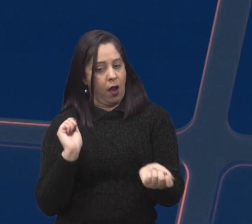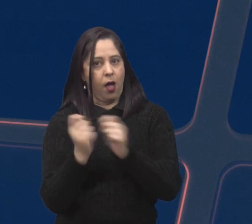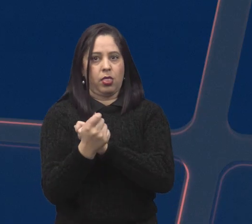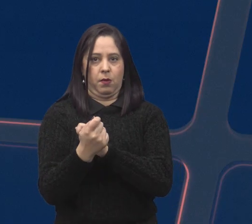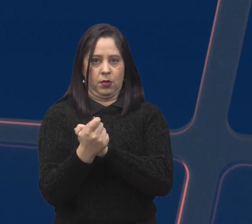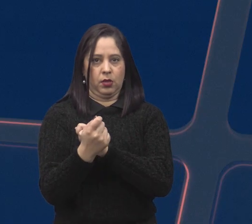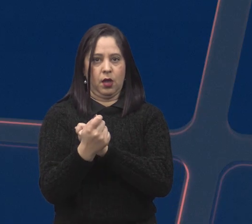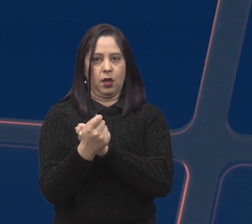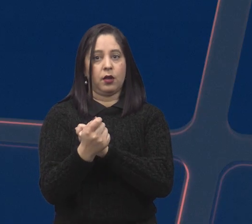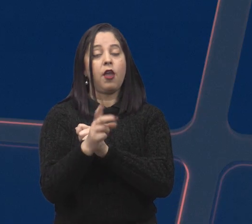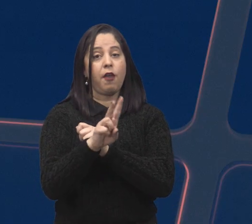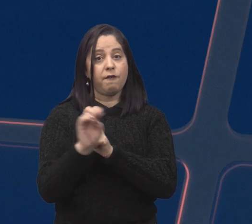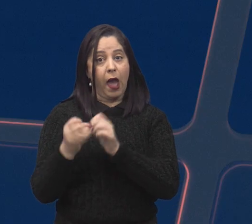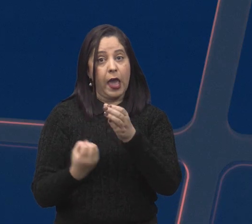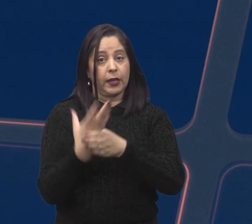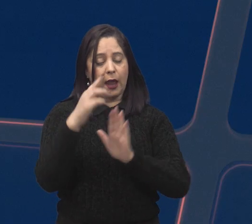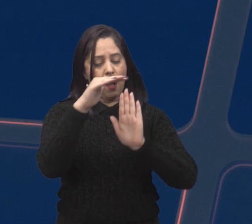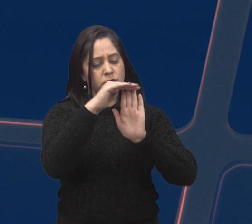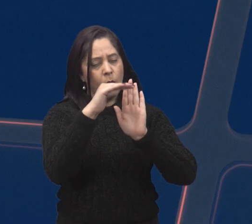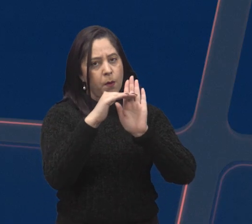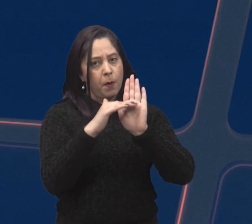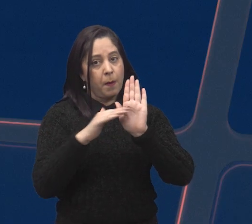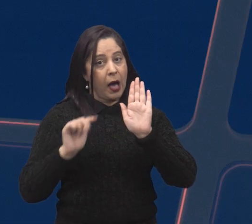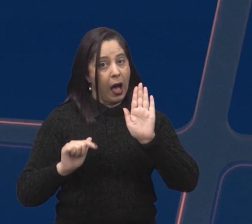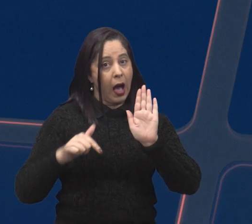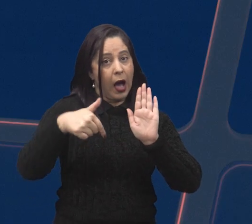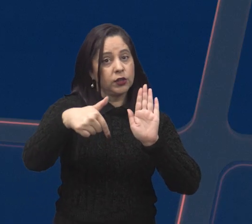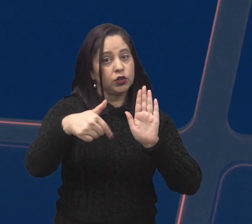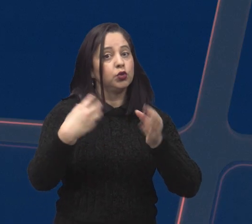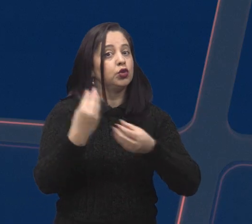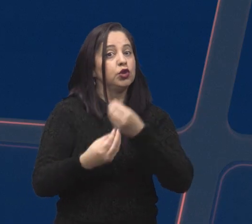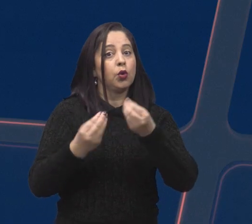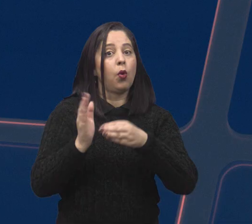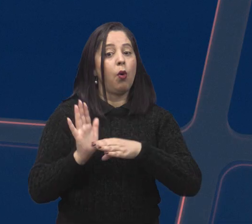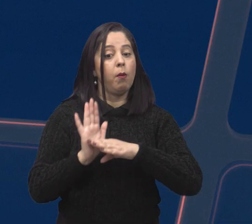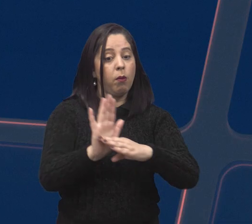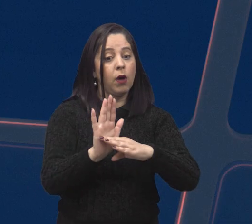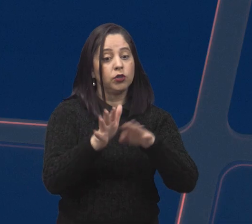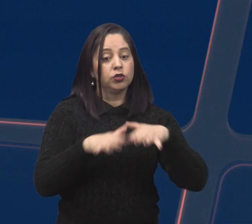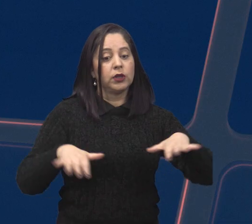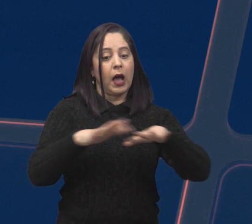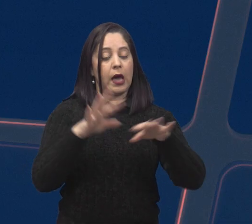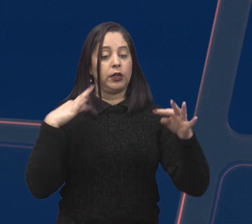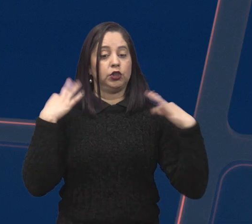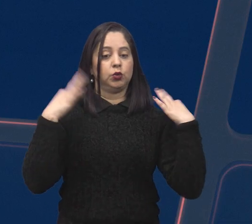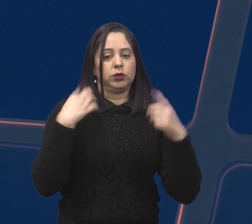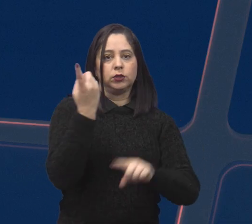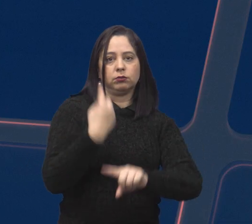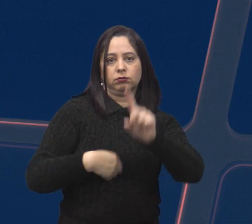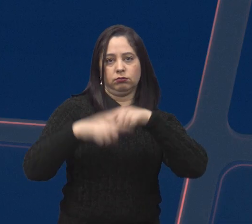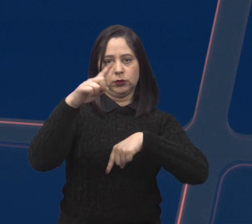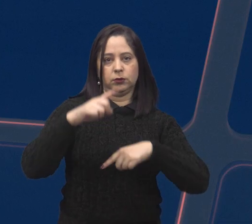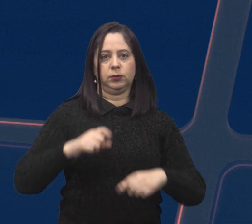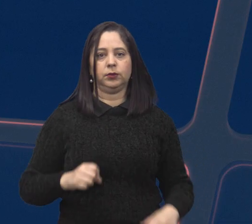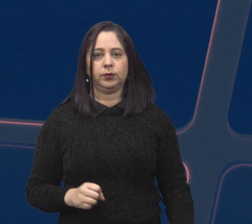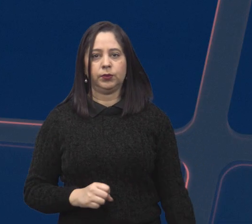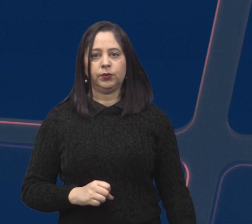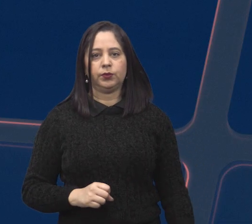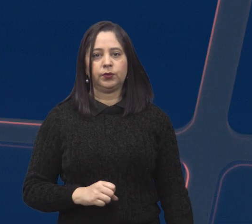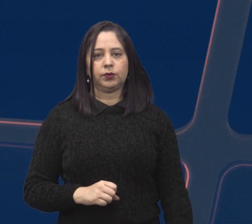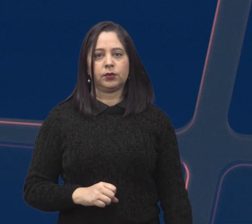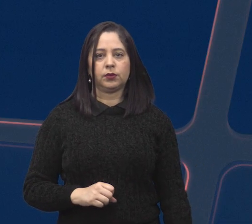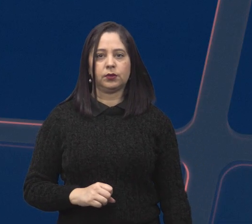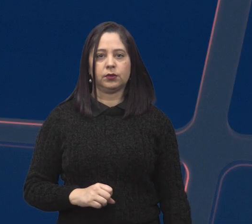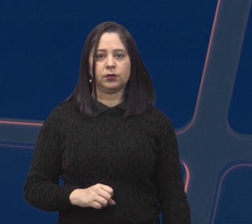em 2022, está sendo atualizado pela primeira vez e vai orientar as ações para o desenvolvimento do setor